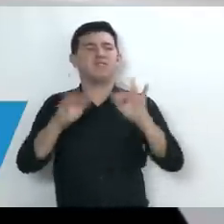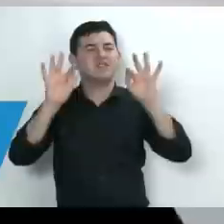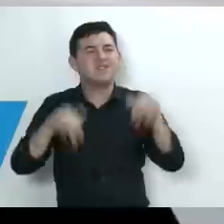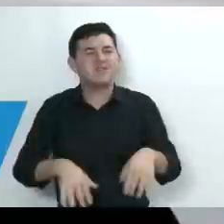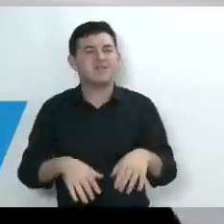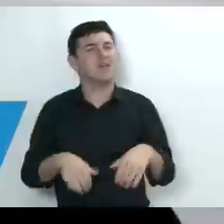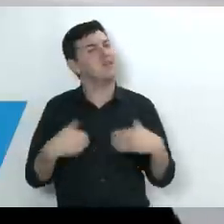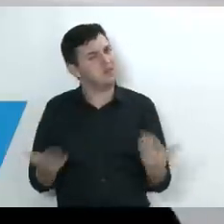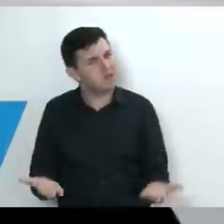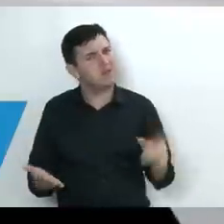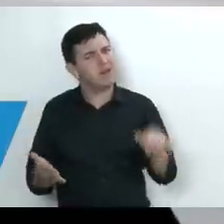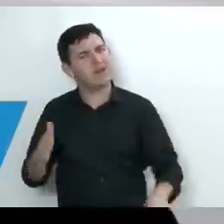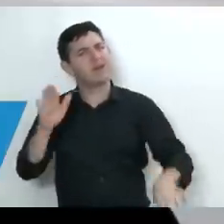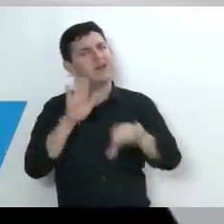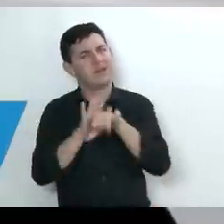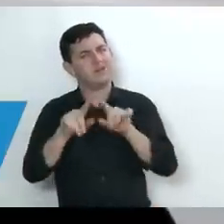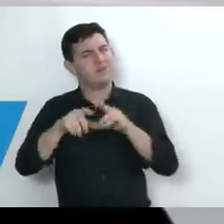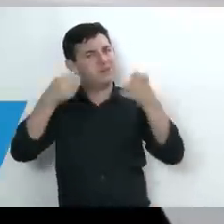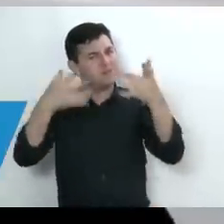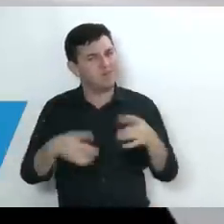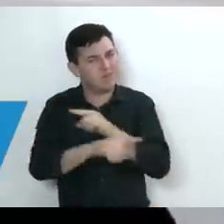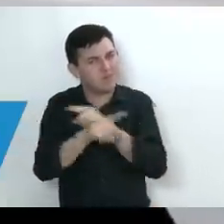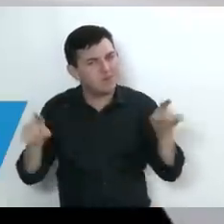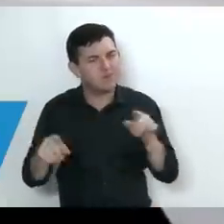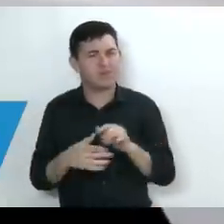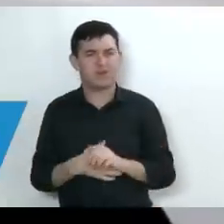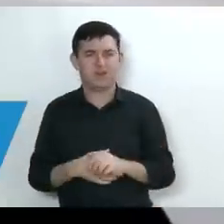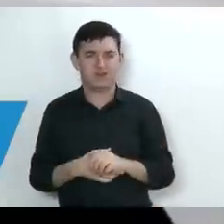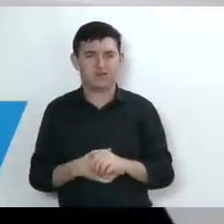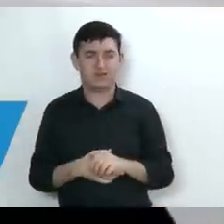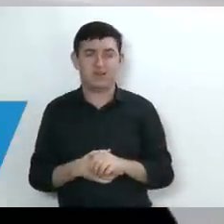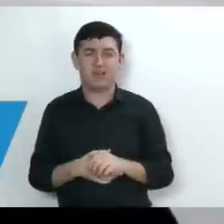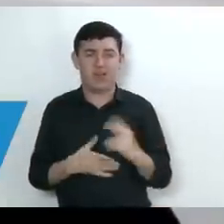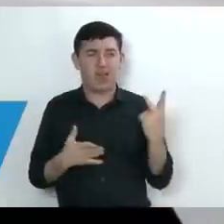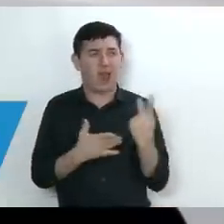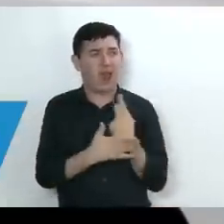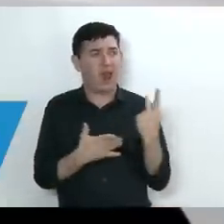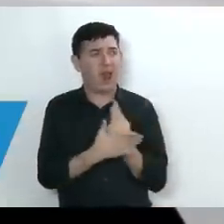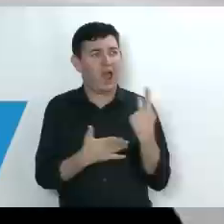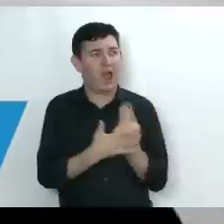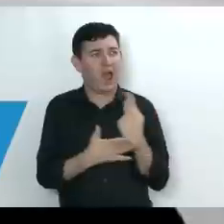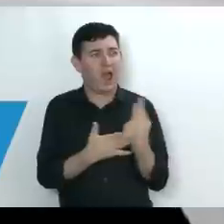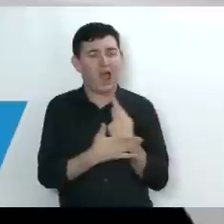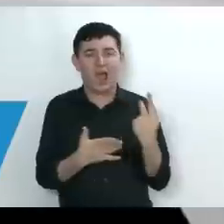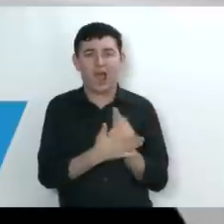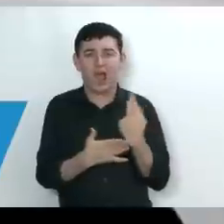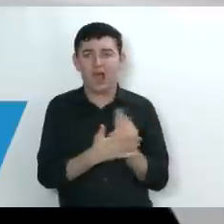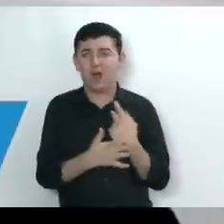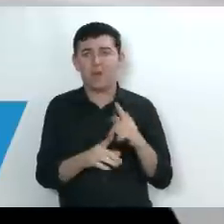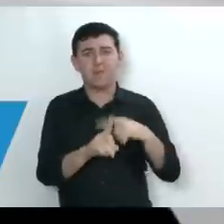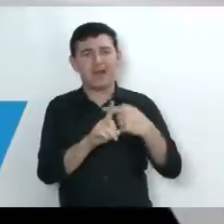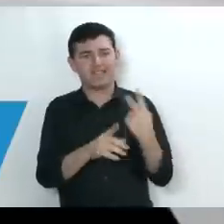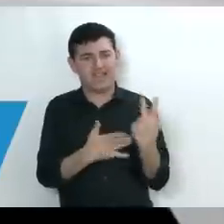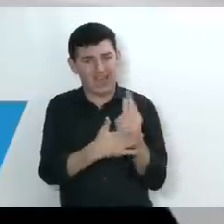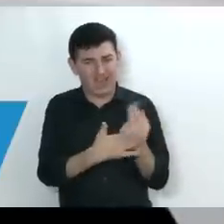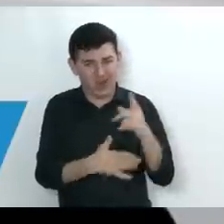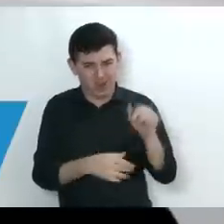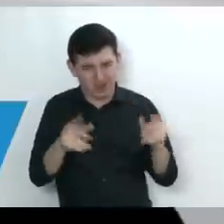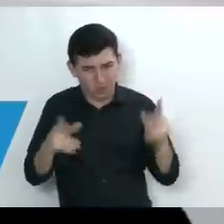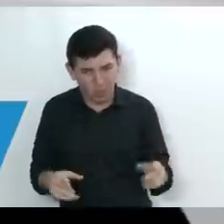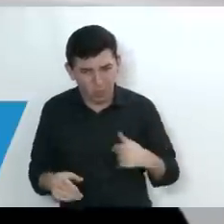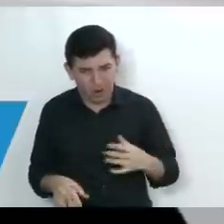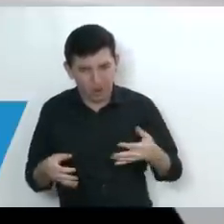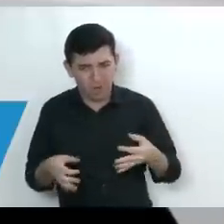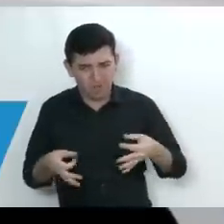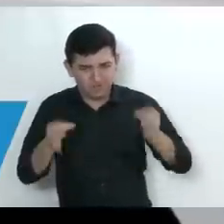aí registro eu: dois erros não fazem um acerto. A Constituição garante a todos os brasileiros, e aí se inclui